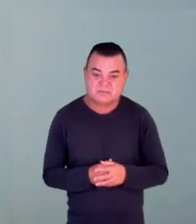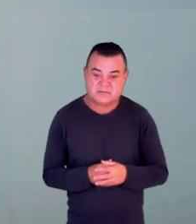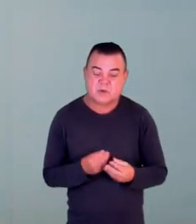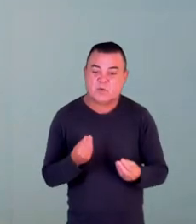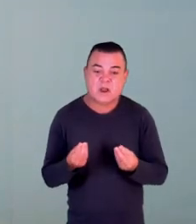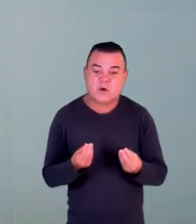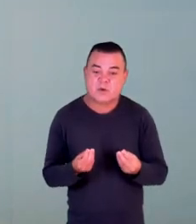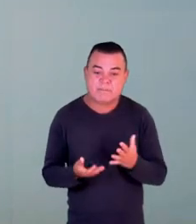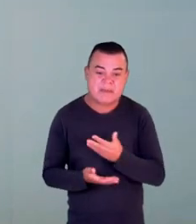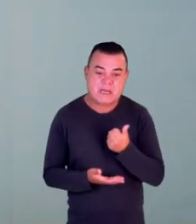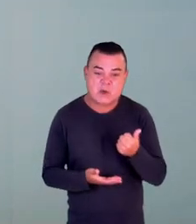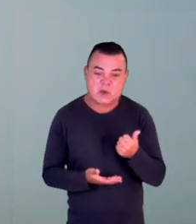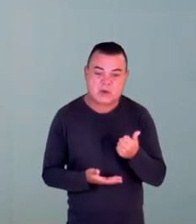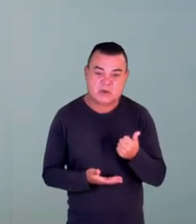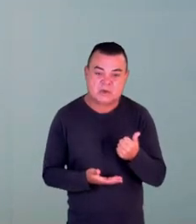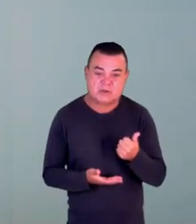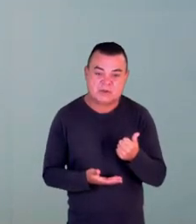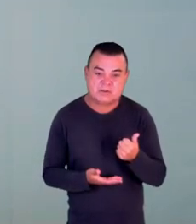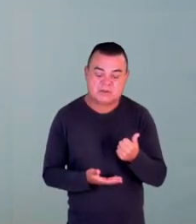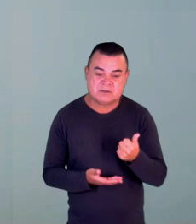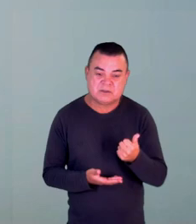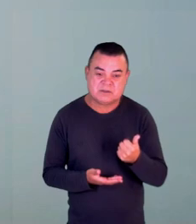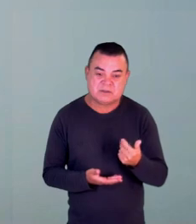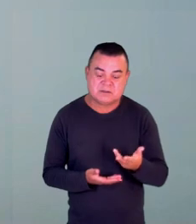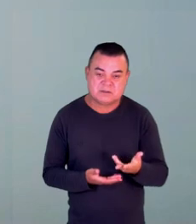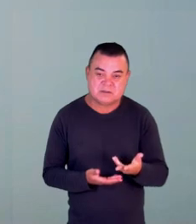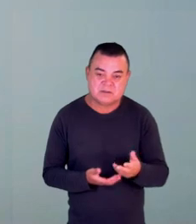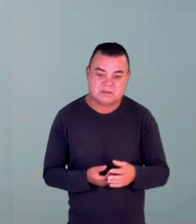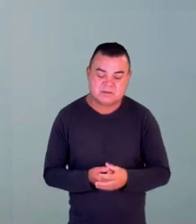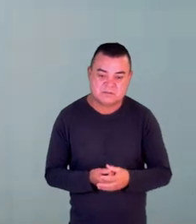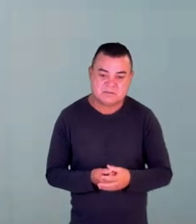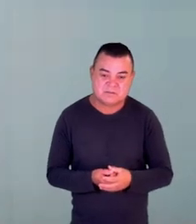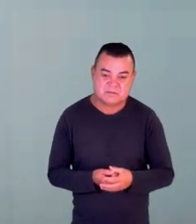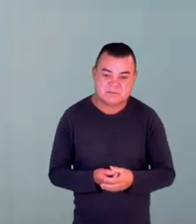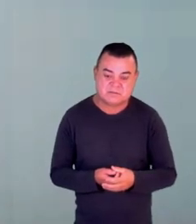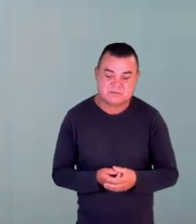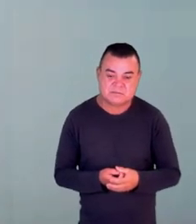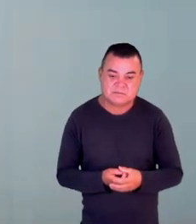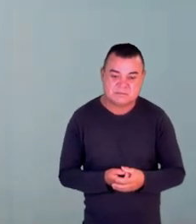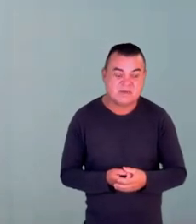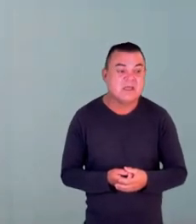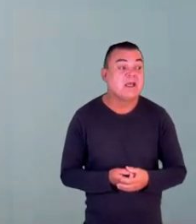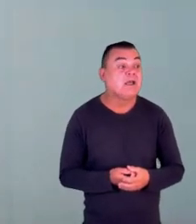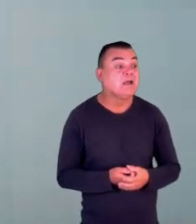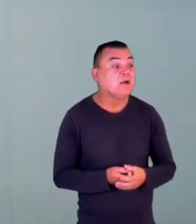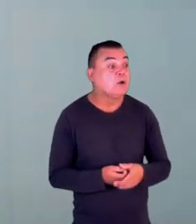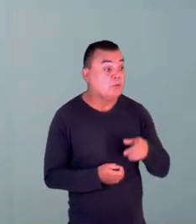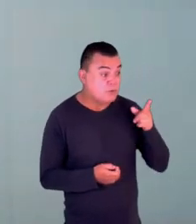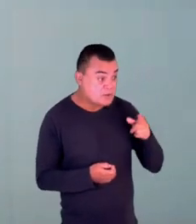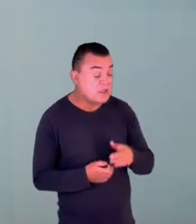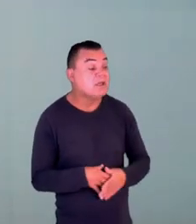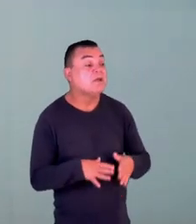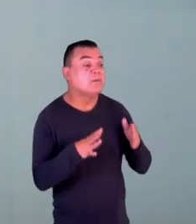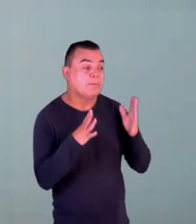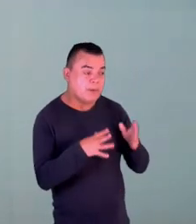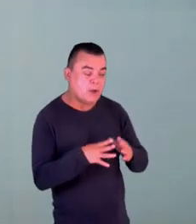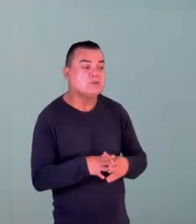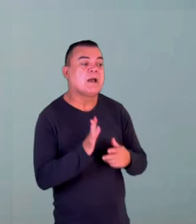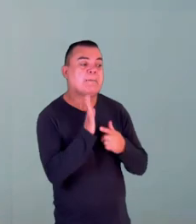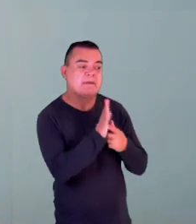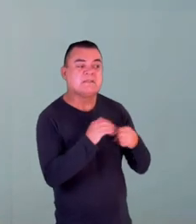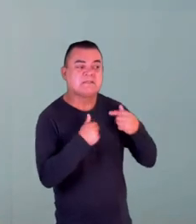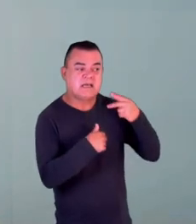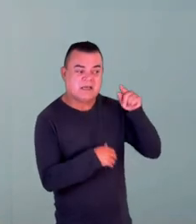melhor Vocês jogam ele na telinha aí ou eu ou eu compartilho por aqui Fernando você tá habilitado para apresentar vê se